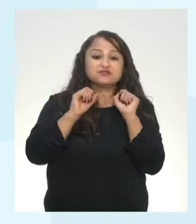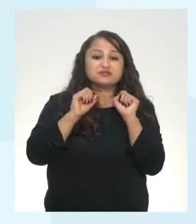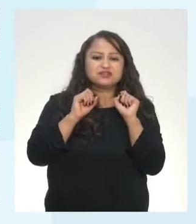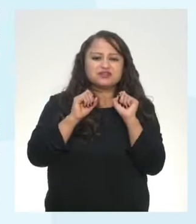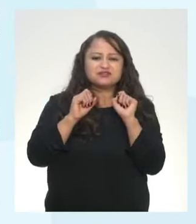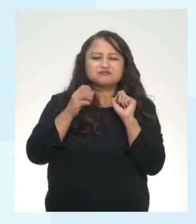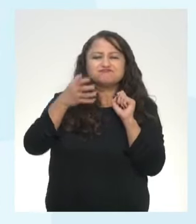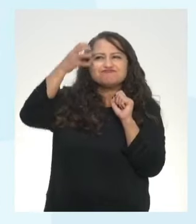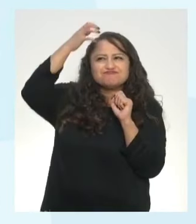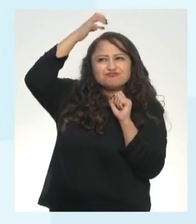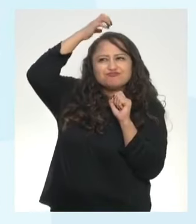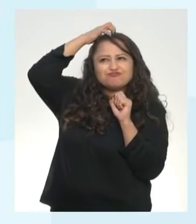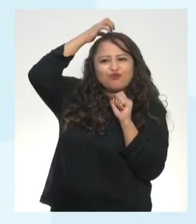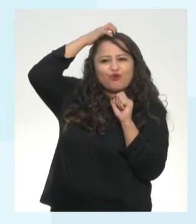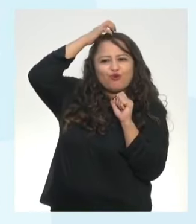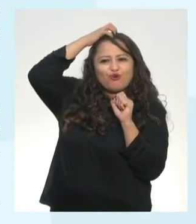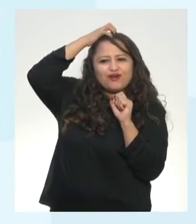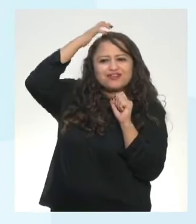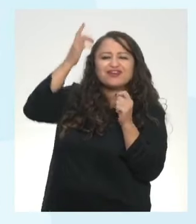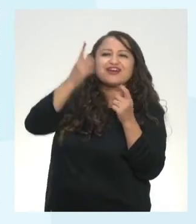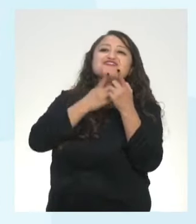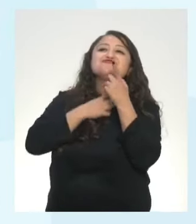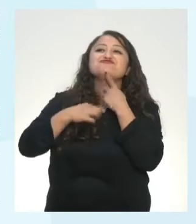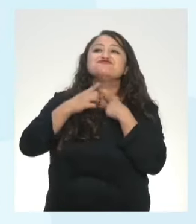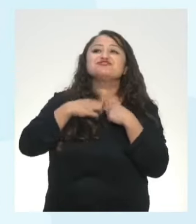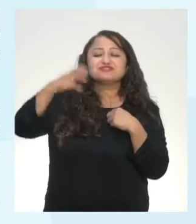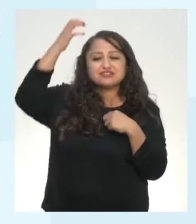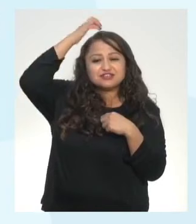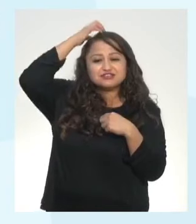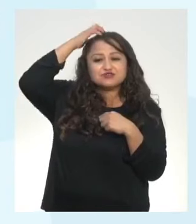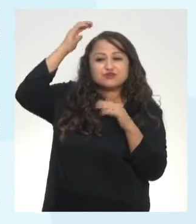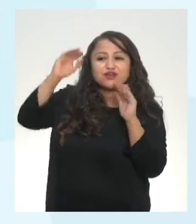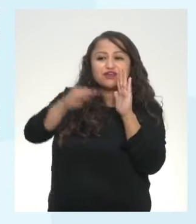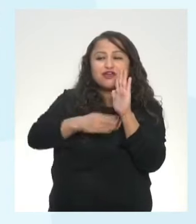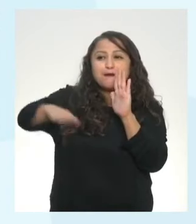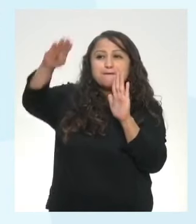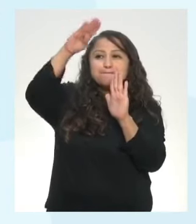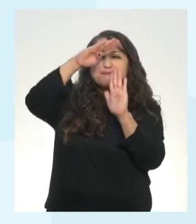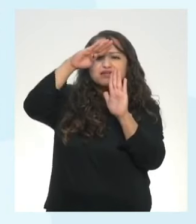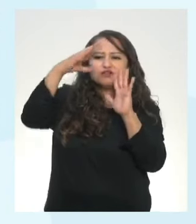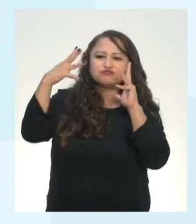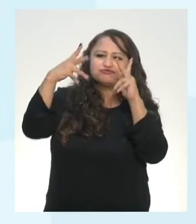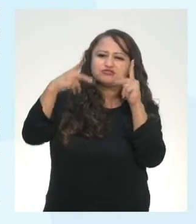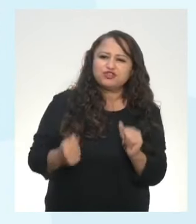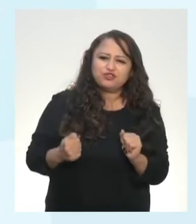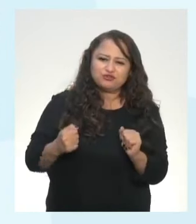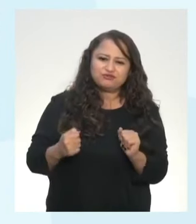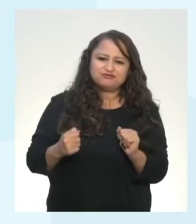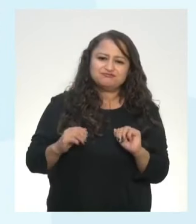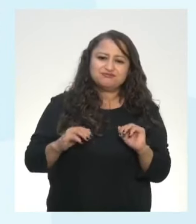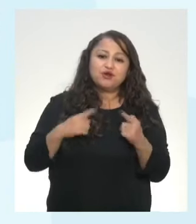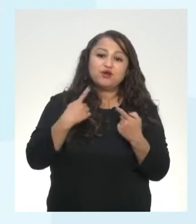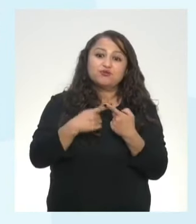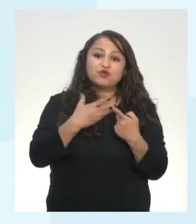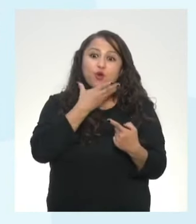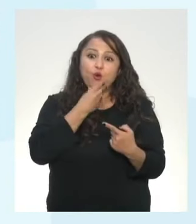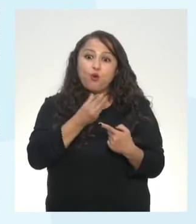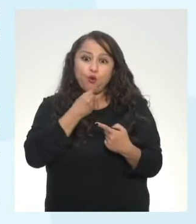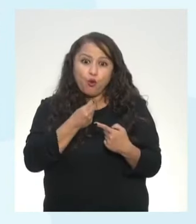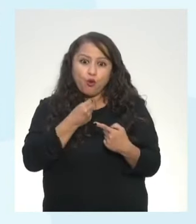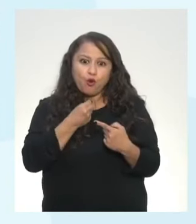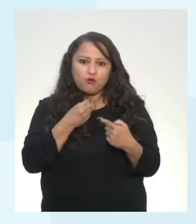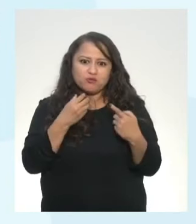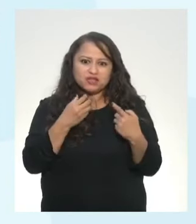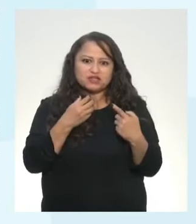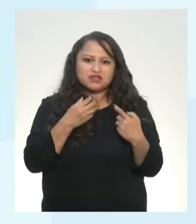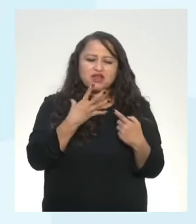do rei. Porque, afinal, os homens têm um ímpeto destrutível, né? O homem é o lobo do homem. Então, se não tiver